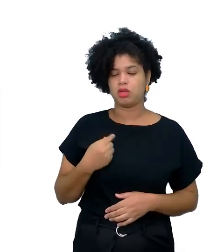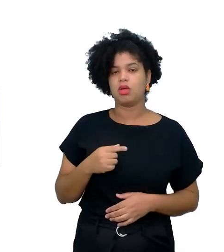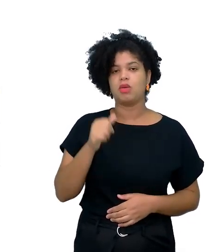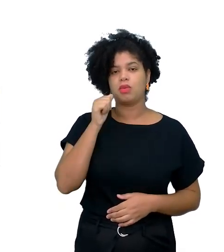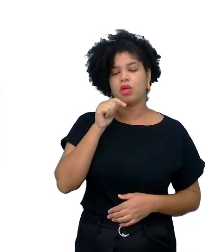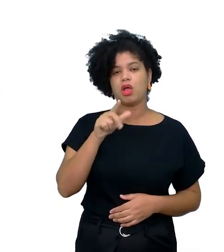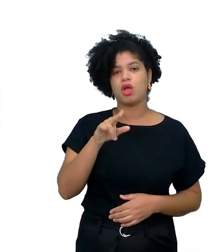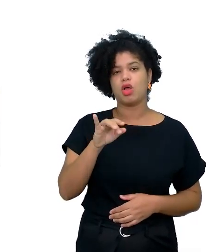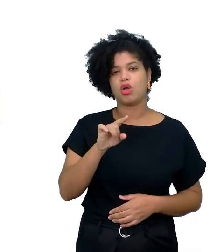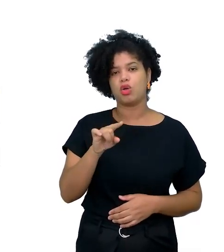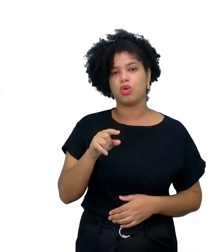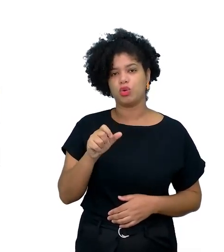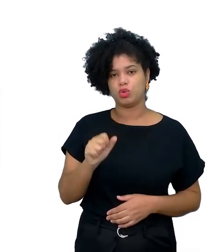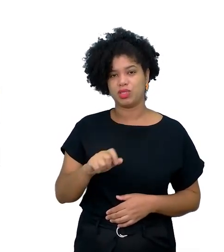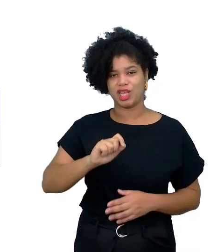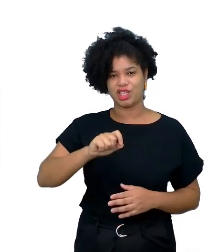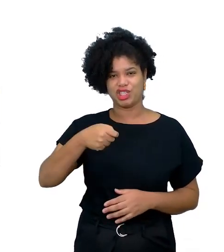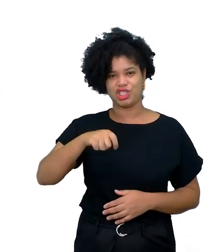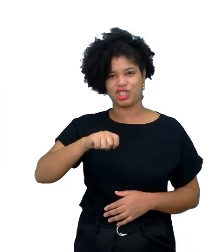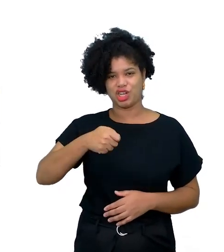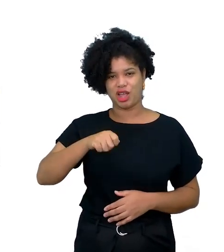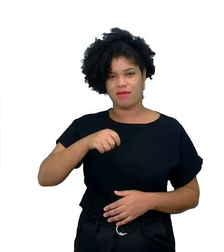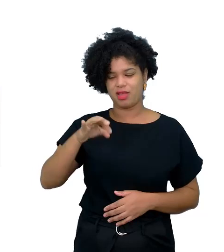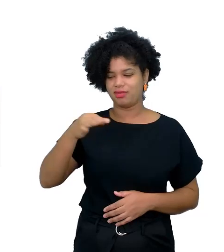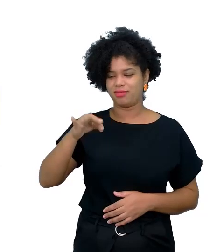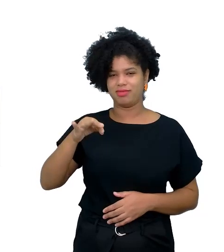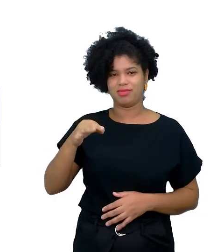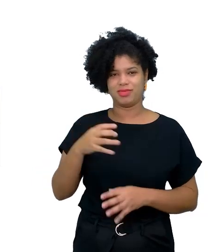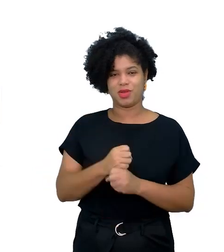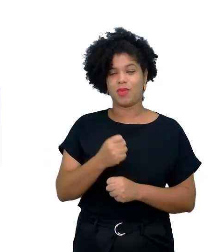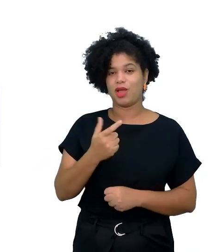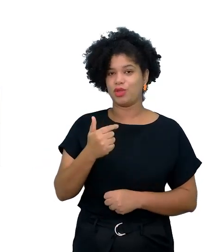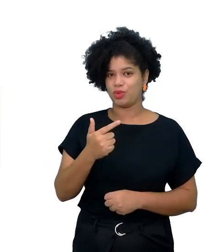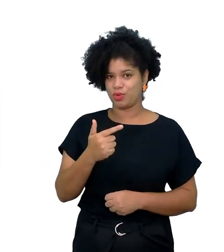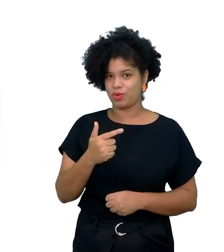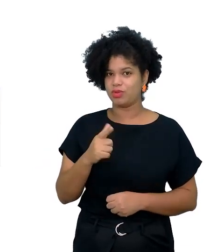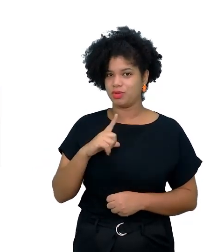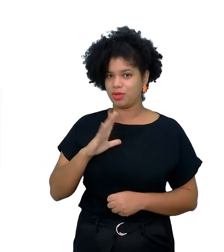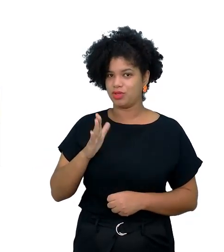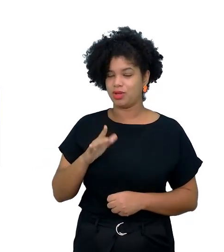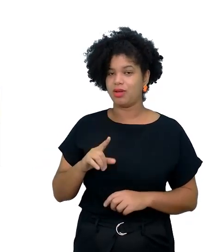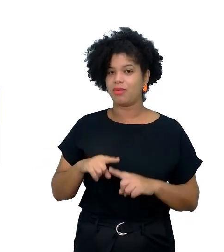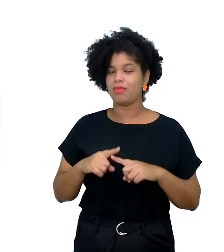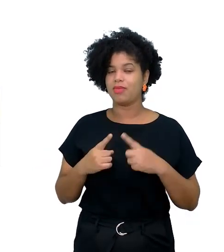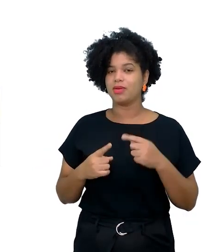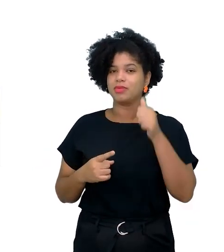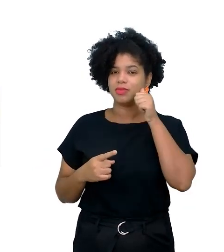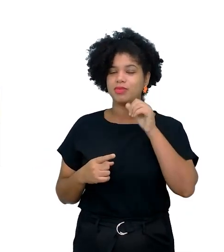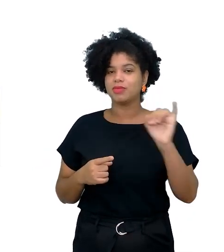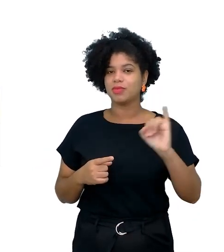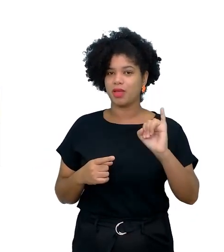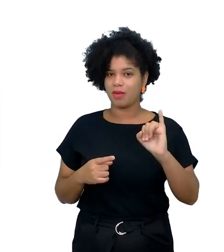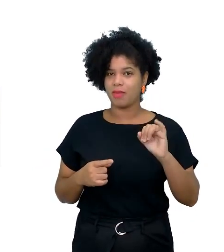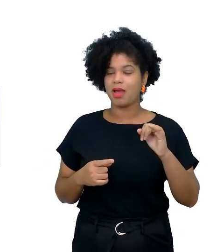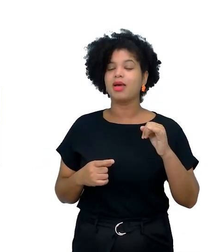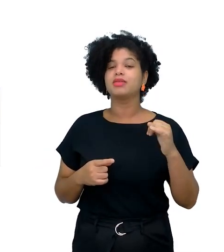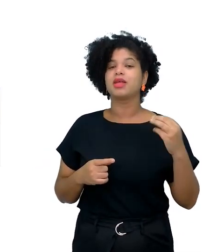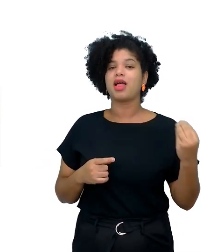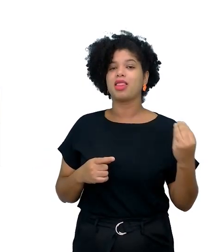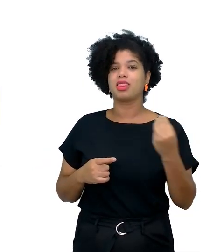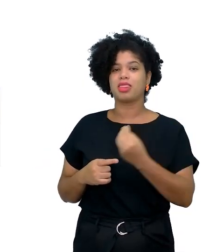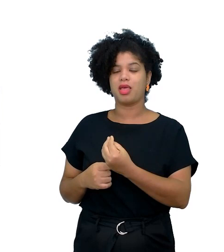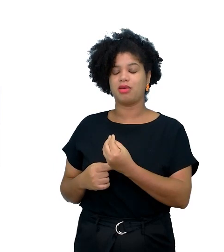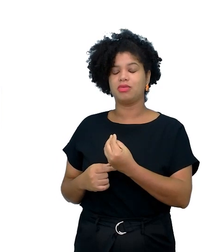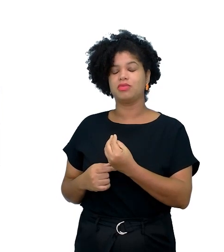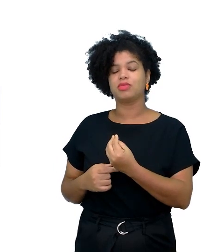Luísa coleciona chaveiros, ela tinha 12 e ganhou 7 de sua irmã. Com quantos chaveiros ela